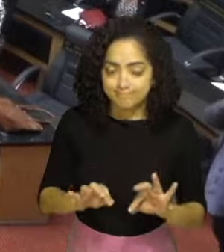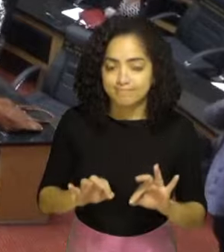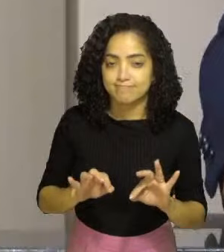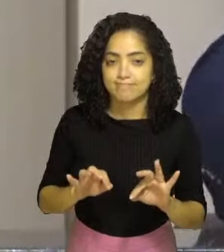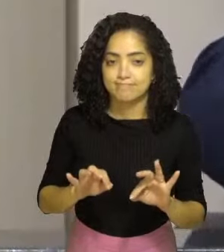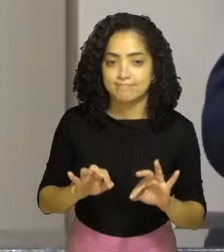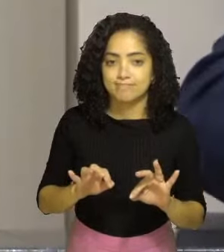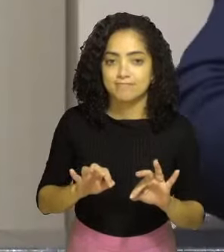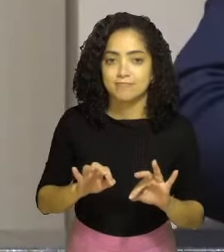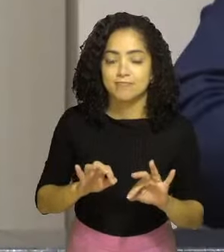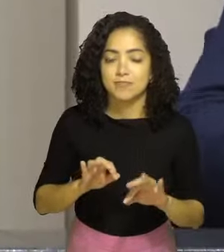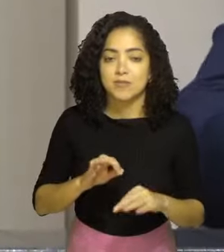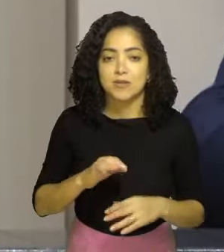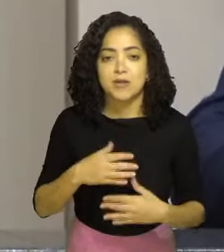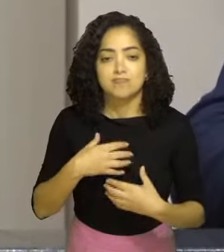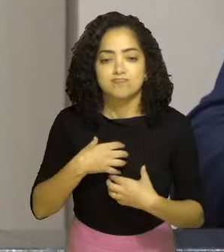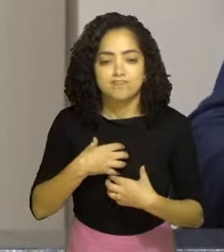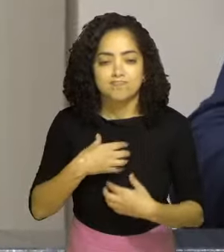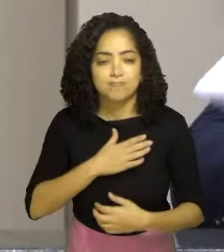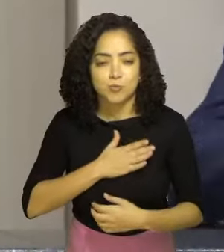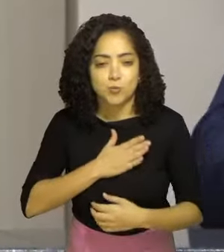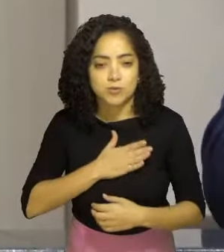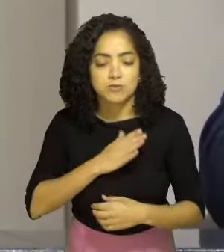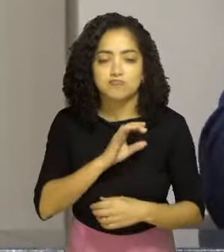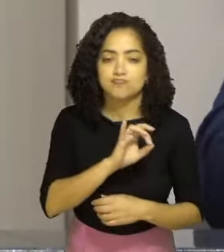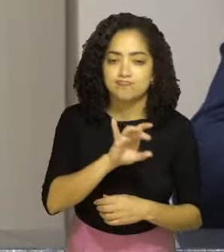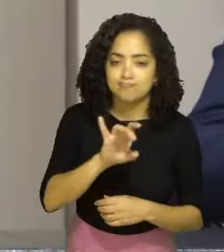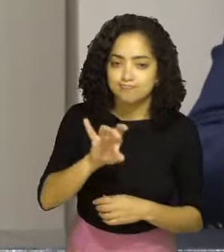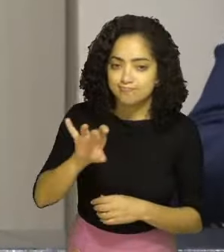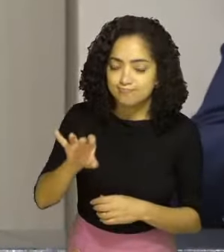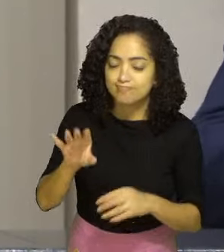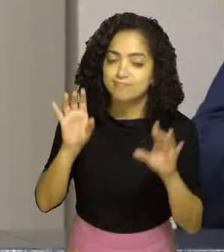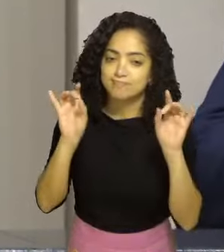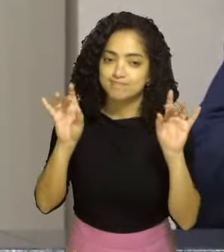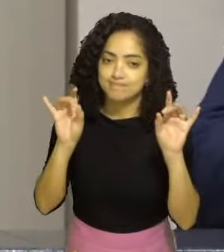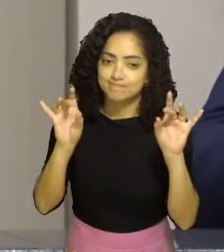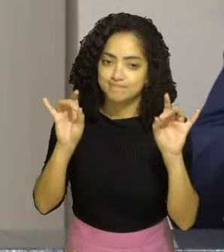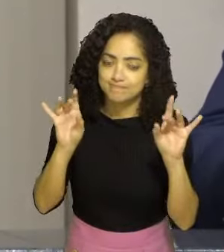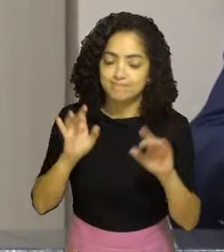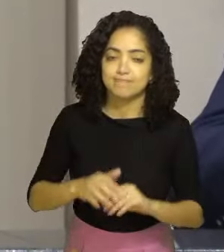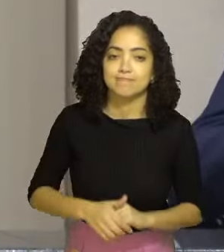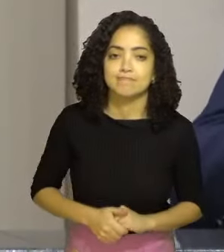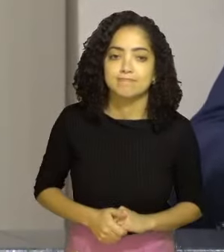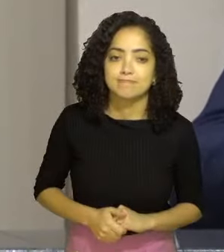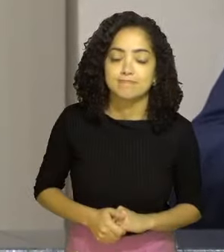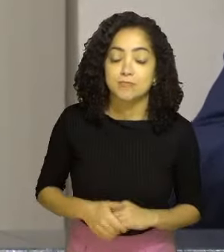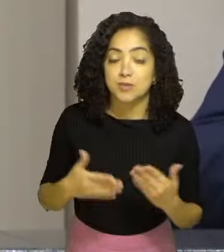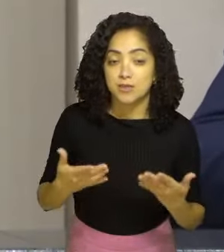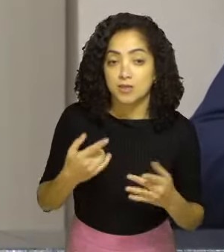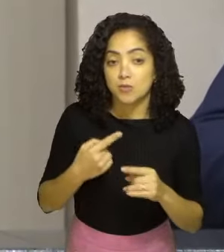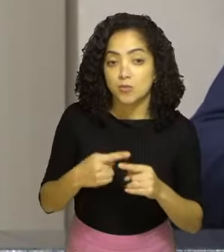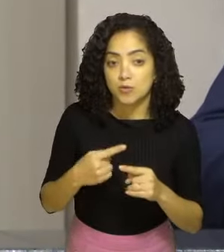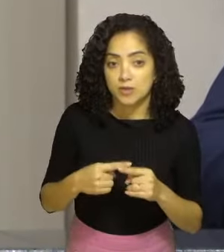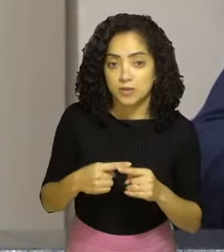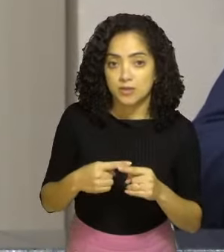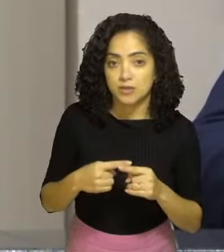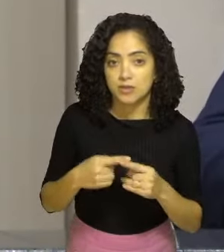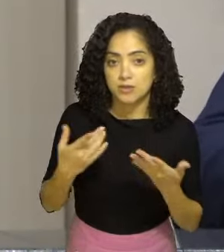no coração de cada uma, em especial, porque, assim como